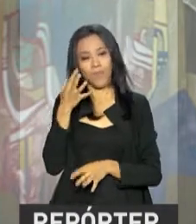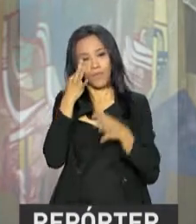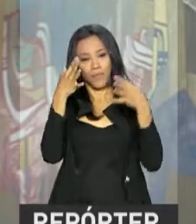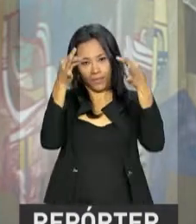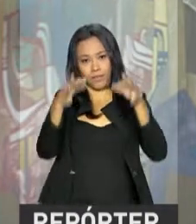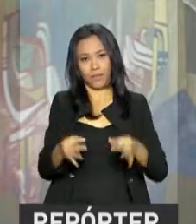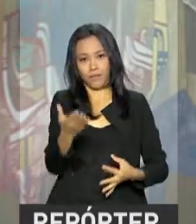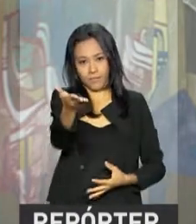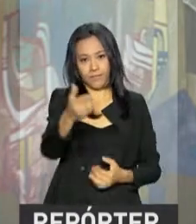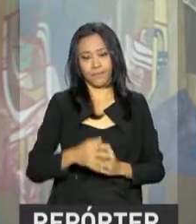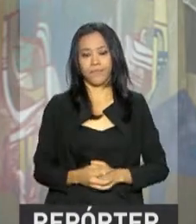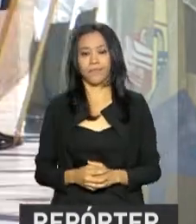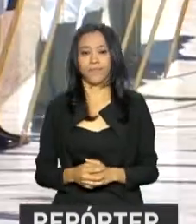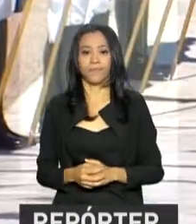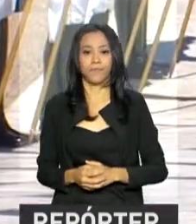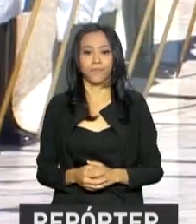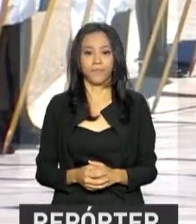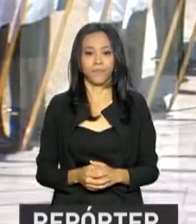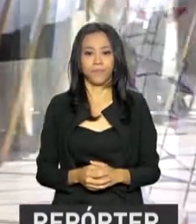na reportagem